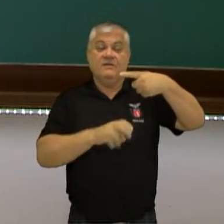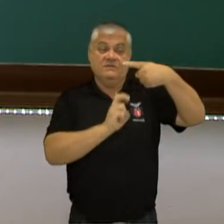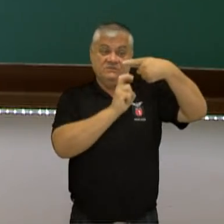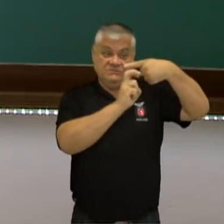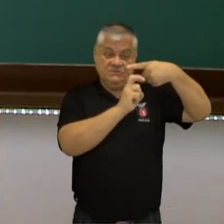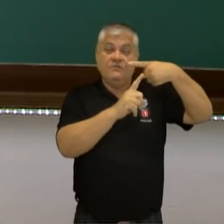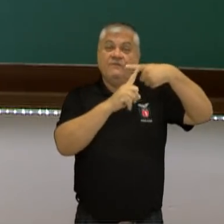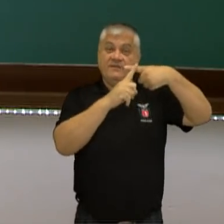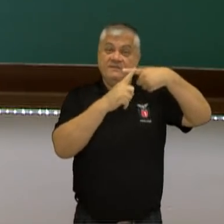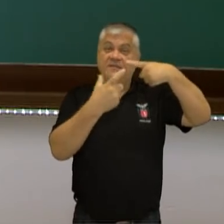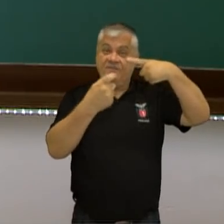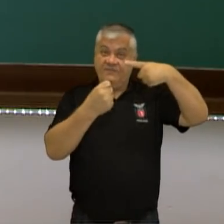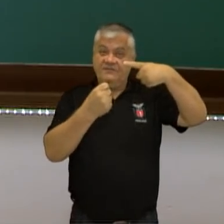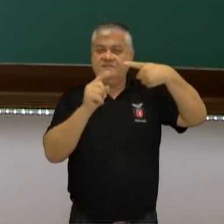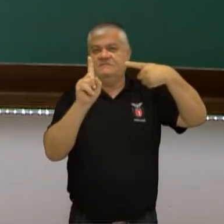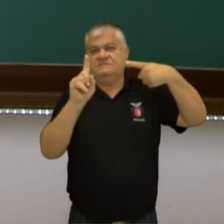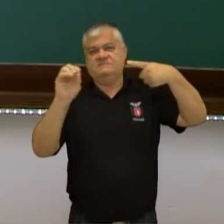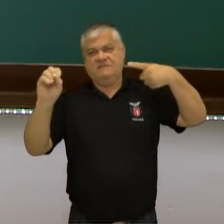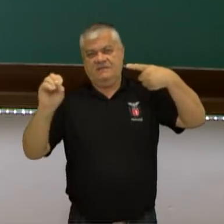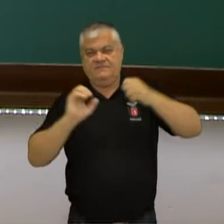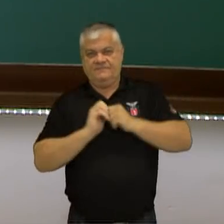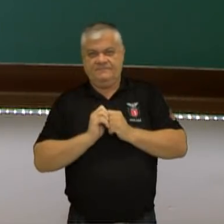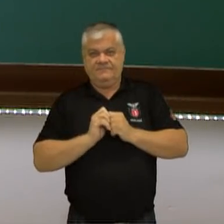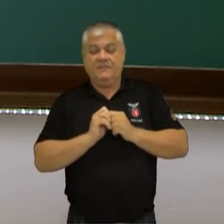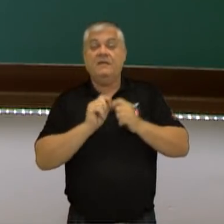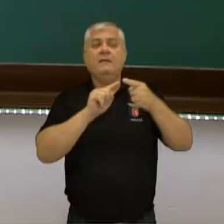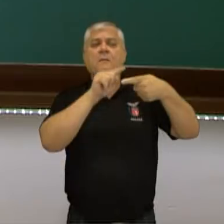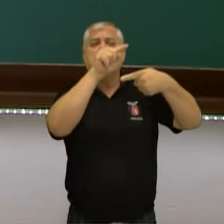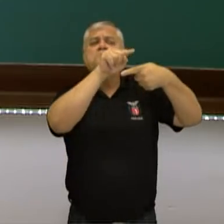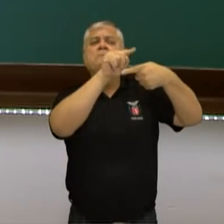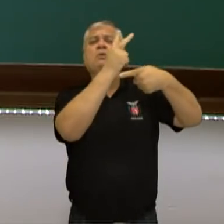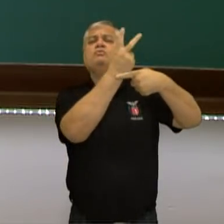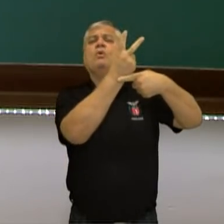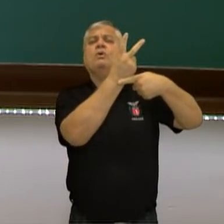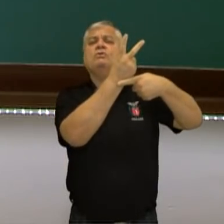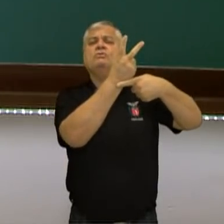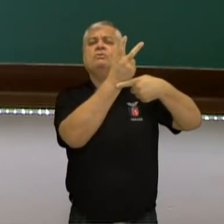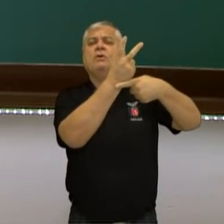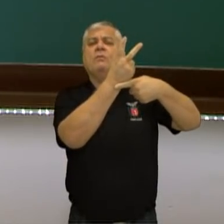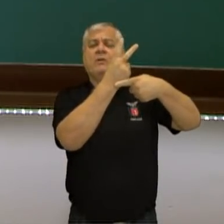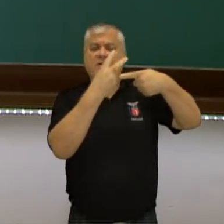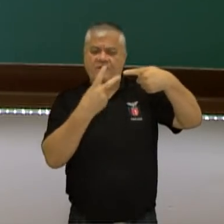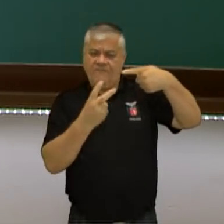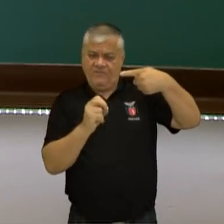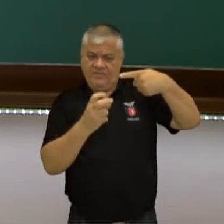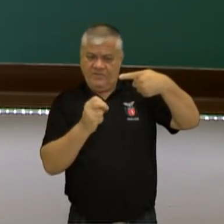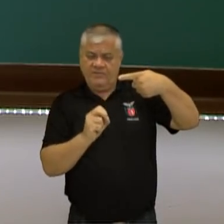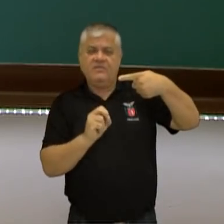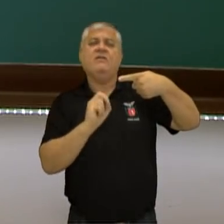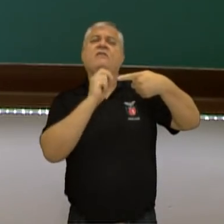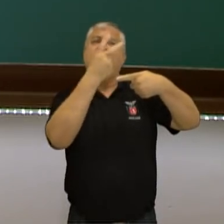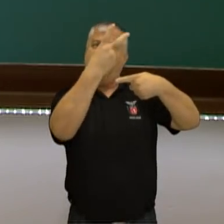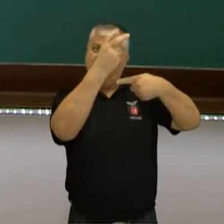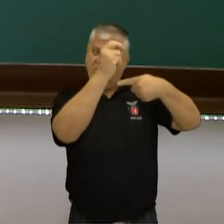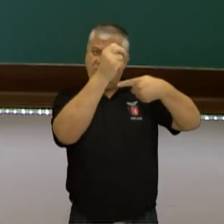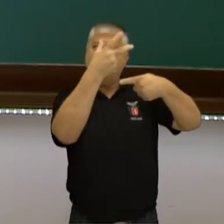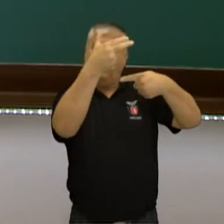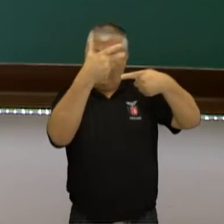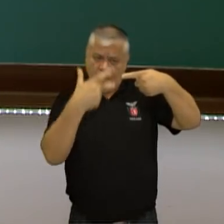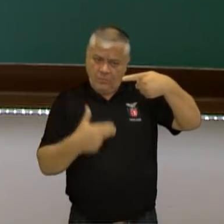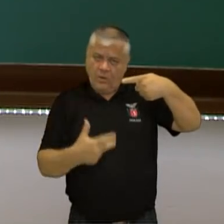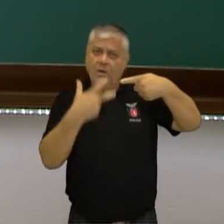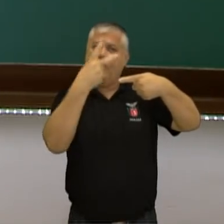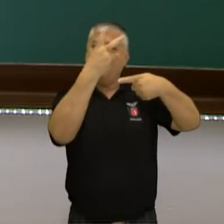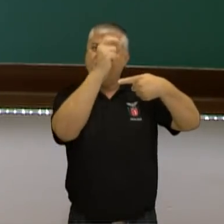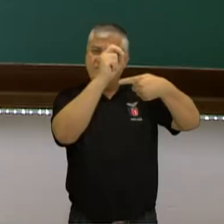100. O que eu faço agora na parte de cima? Se eu multipliquei por 20 embaixo, em cima eu vou multiplicar por 20 também.